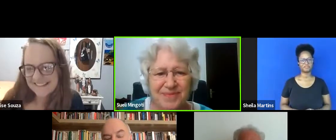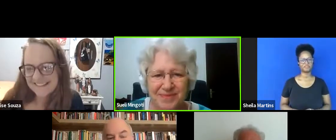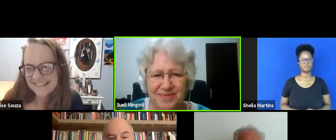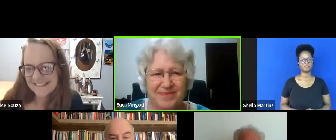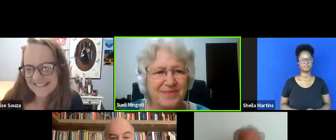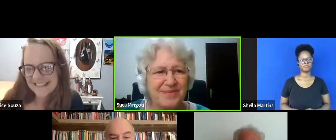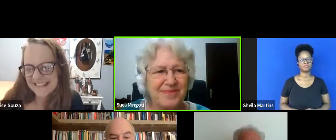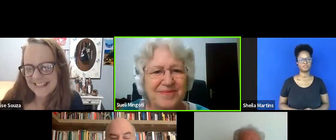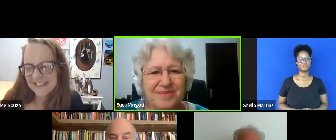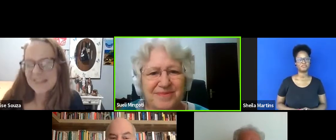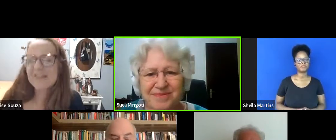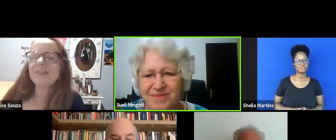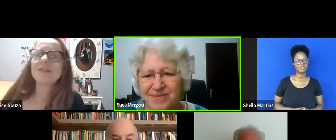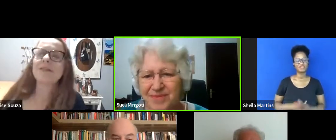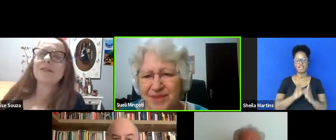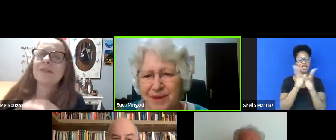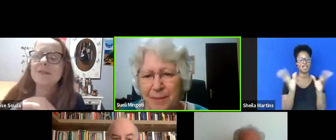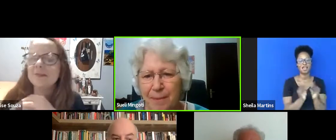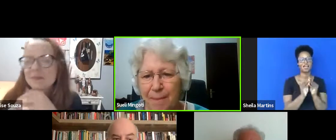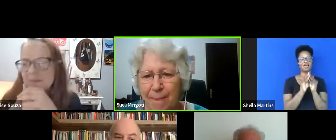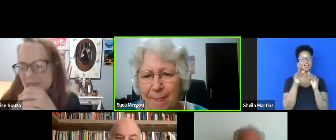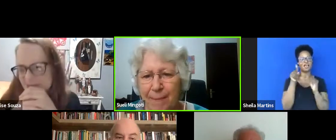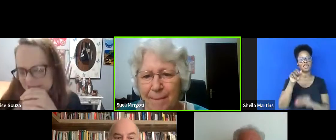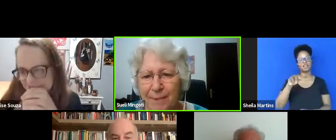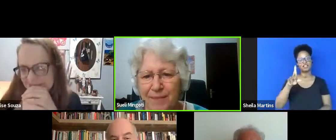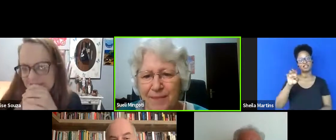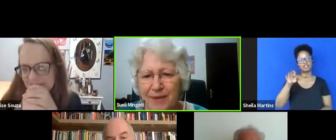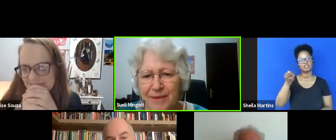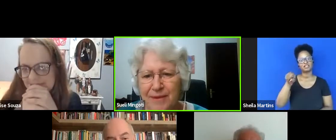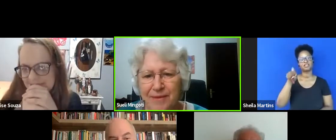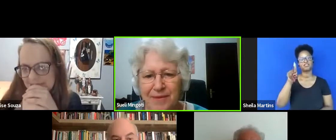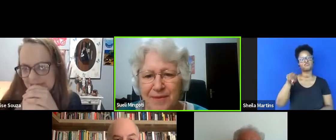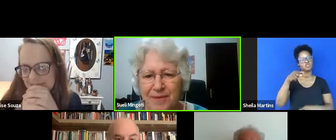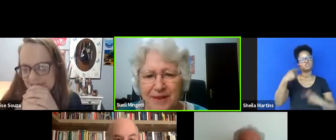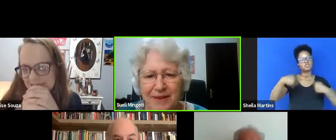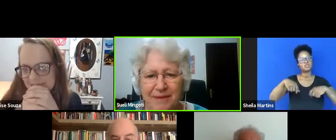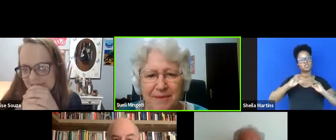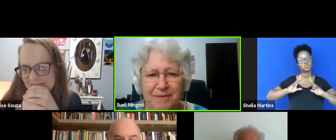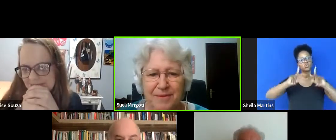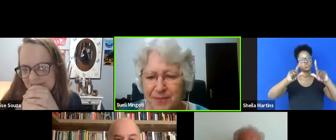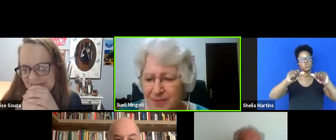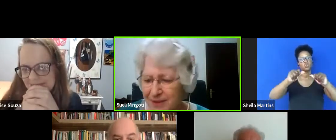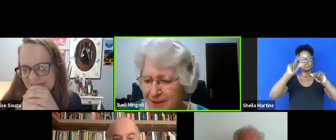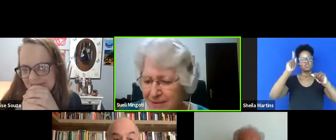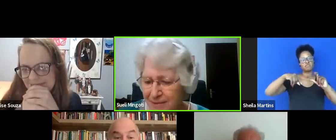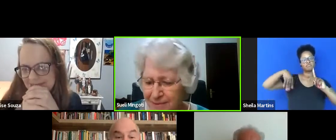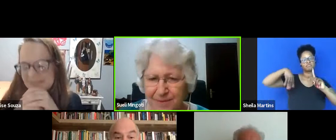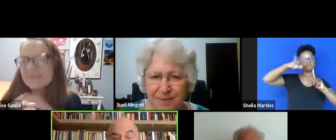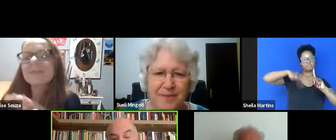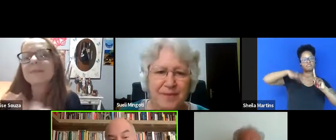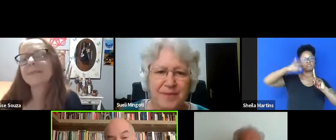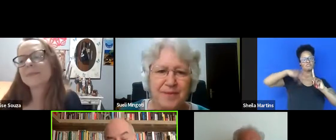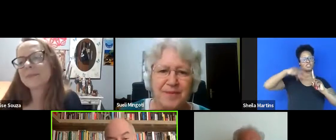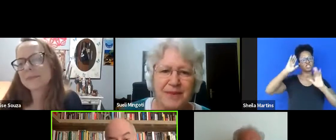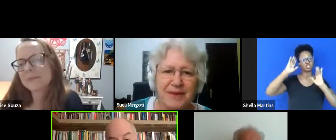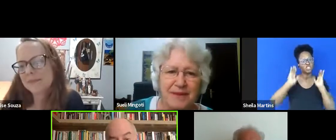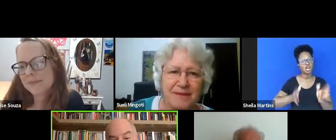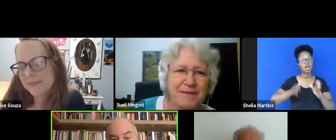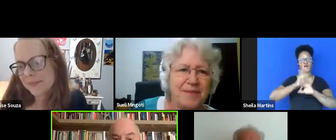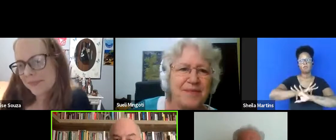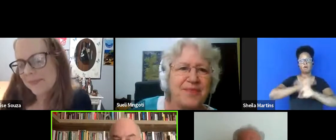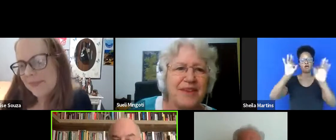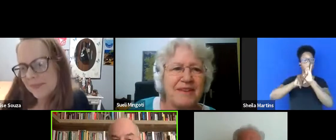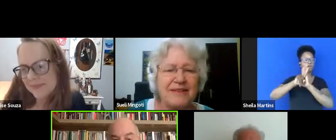É brevíssimo. É, Annelise, você merece toda essa homenagem. Já é uma excelente